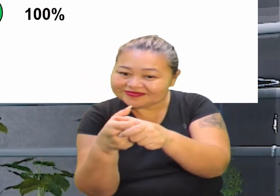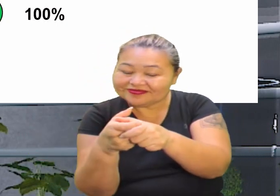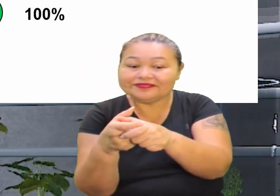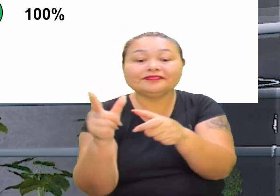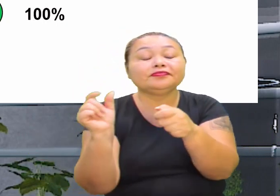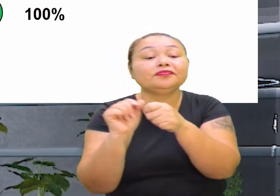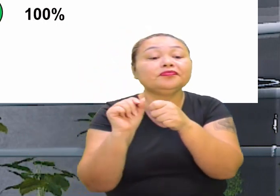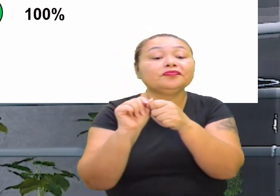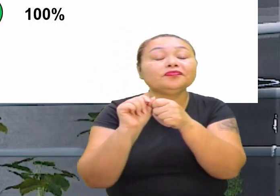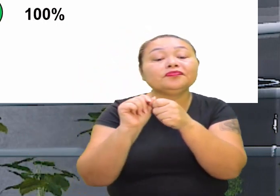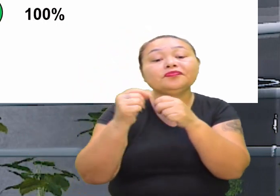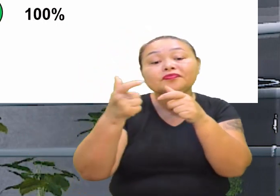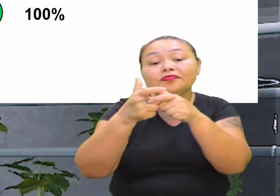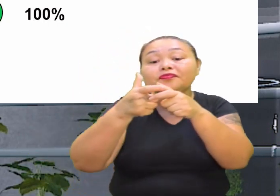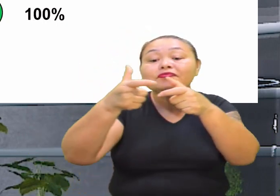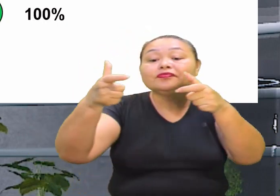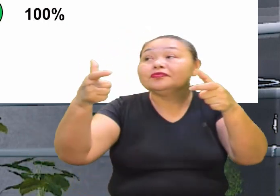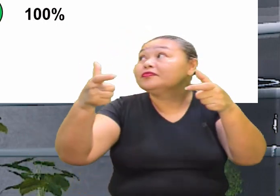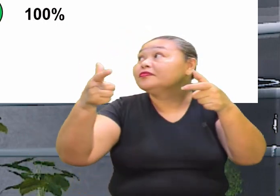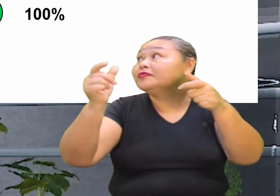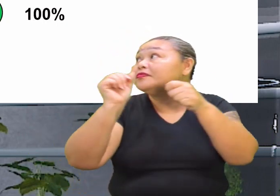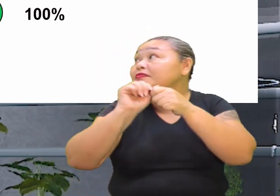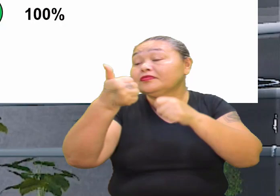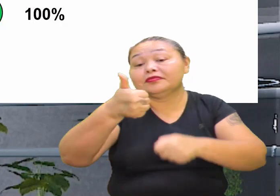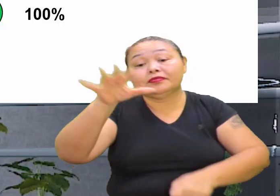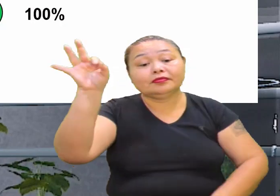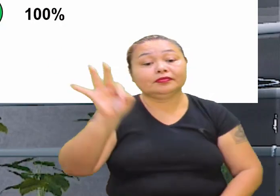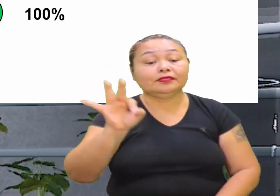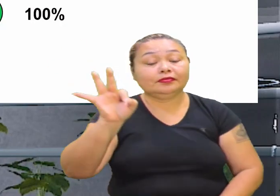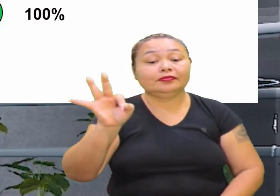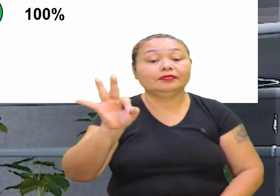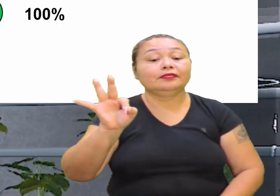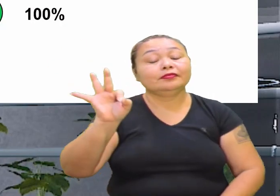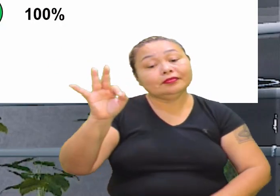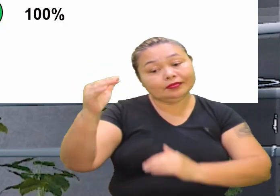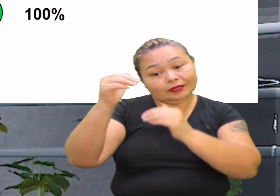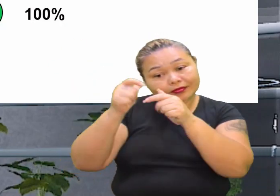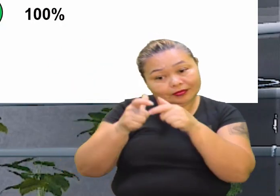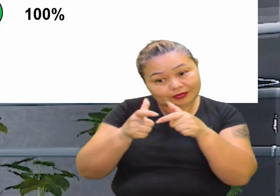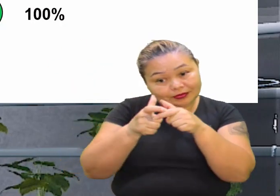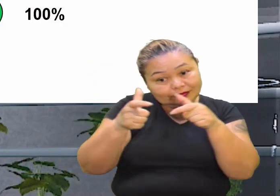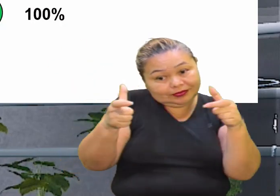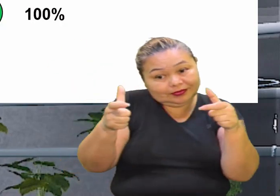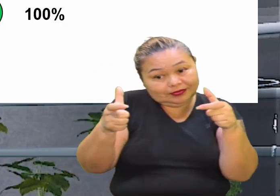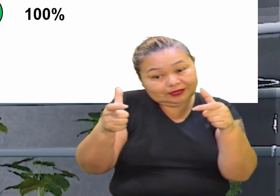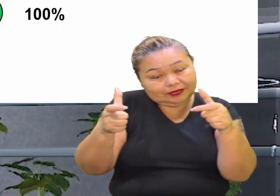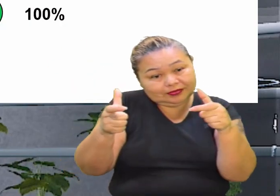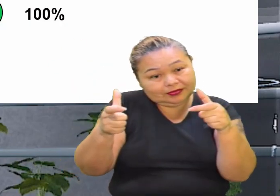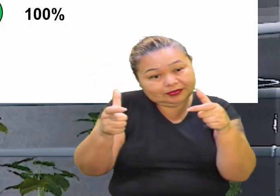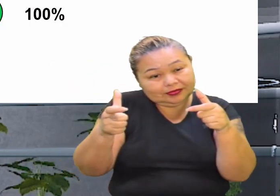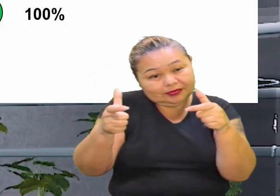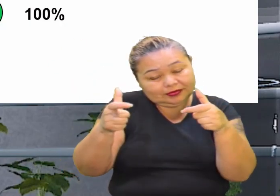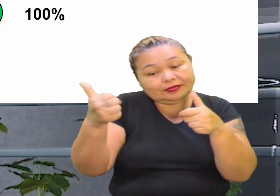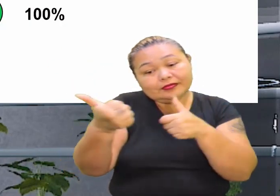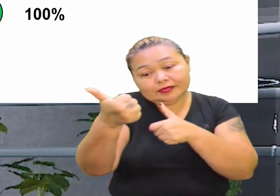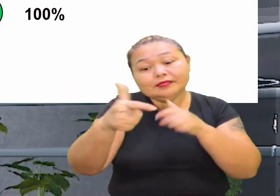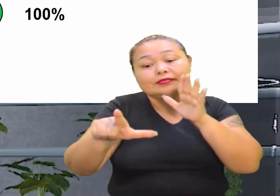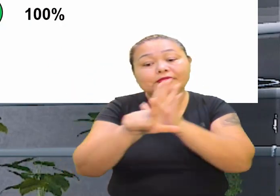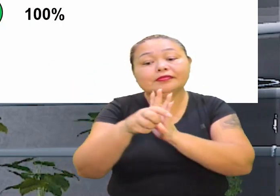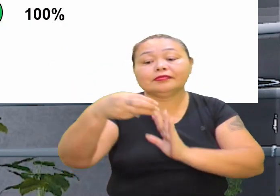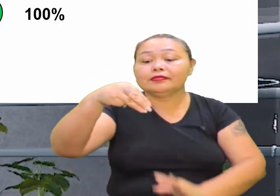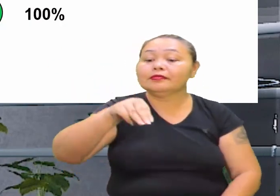E quem se expressou em 100%, prevalece se expressando em maior proporção. É a primeira lei de